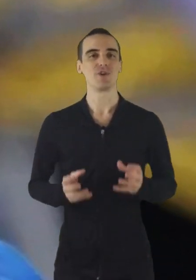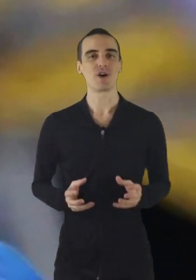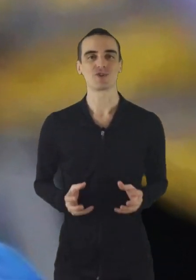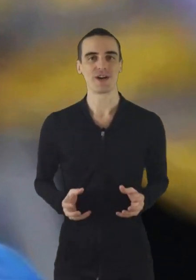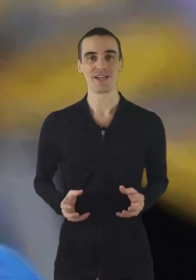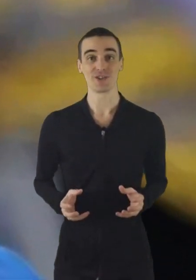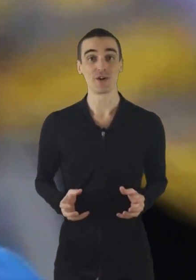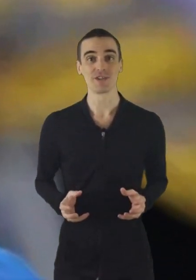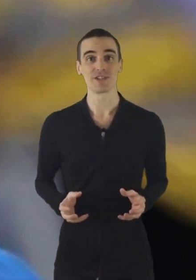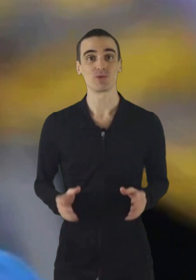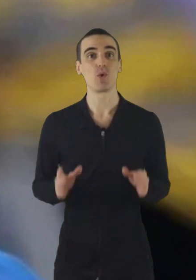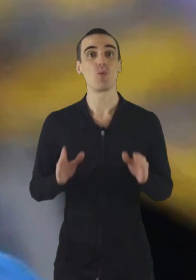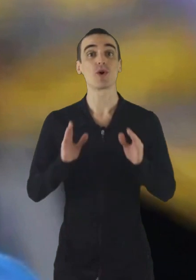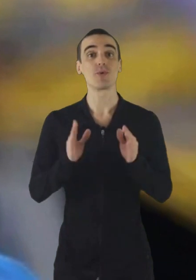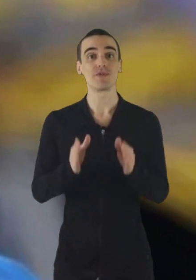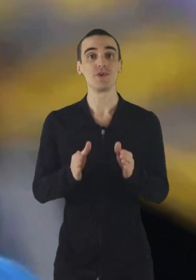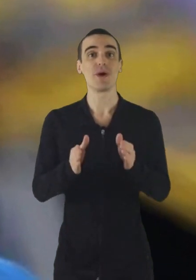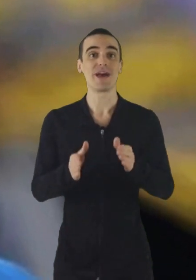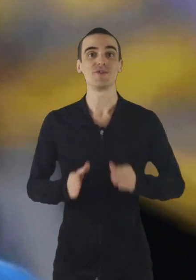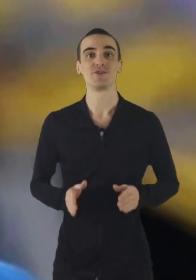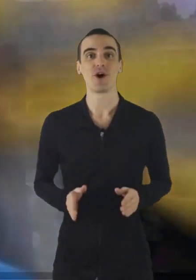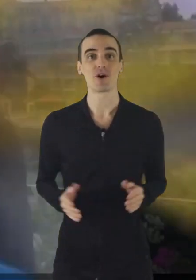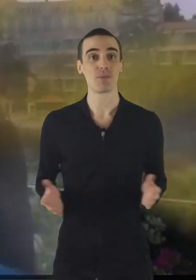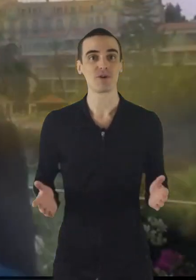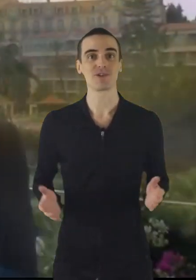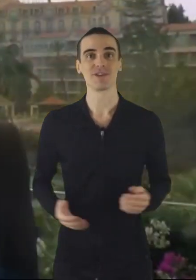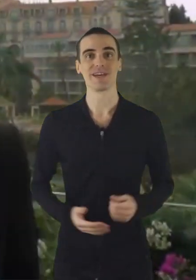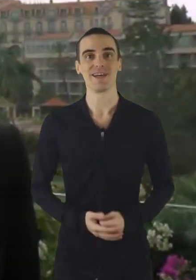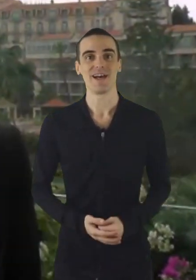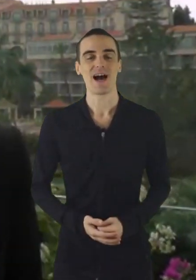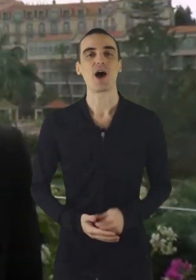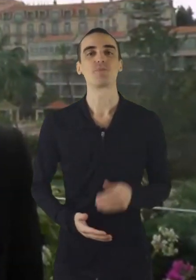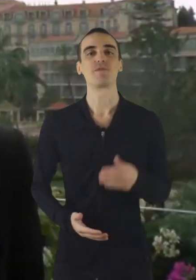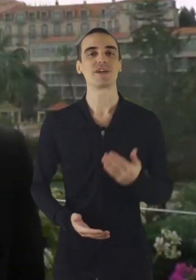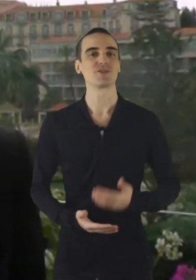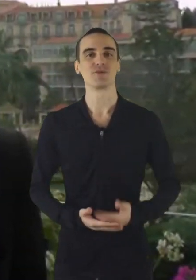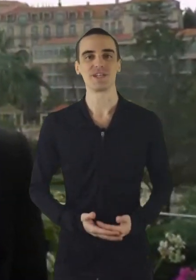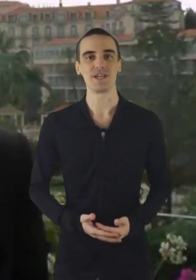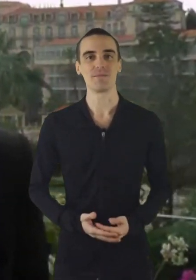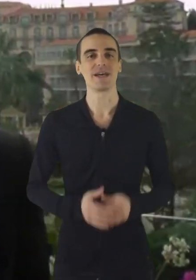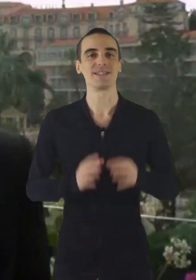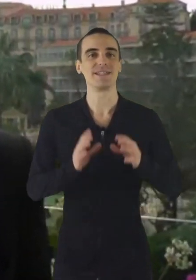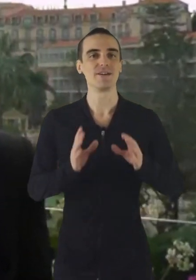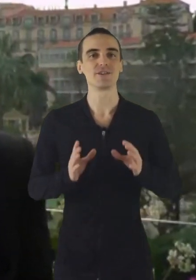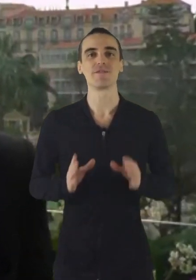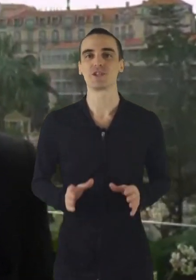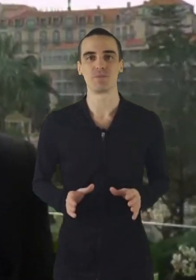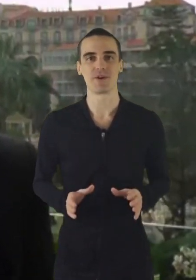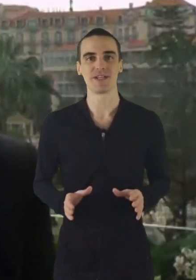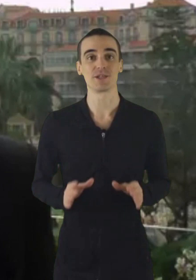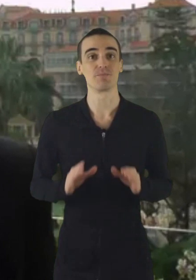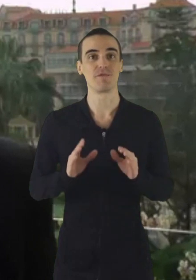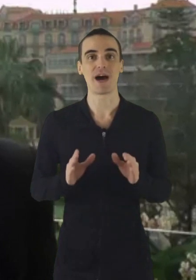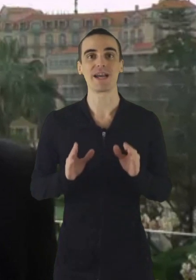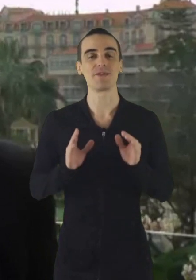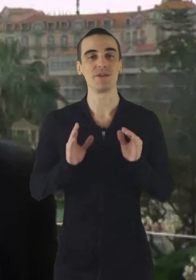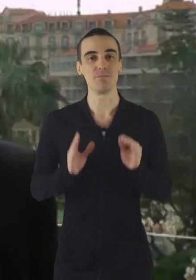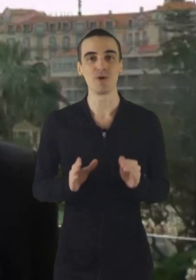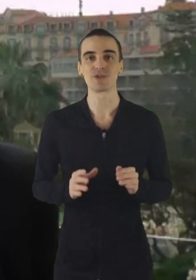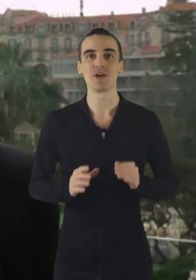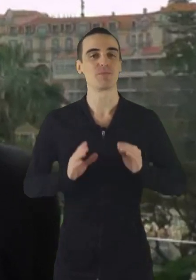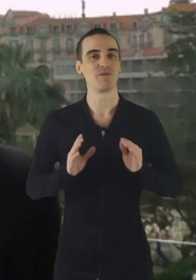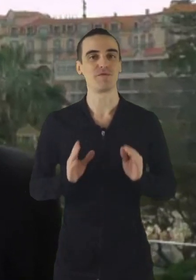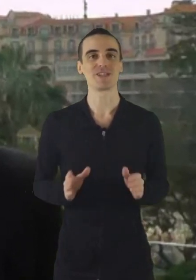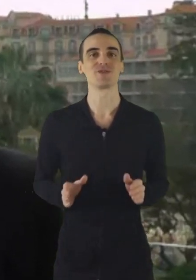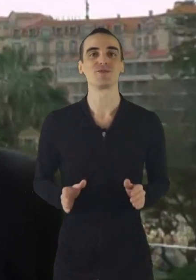a negociação pode ter uma grande reviravolta Jorge Mendes um dos maiores empresários do futebol está tentando convencer a Qualquer